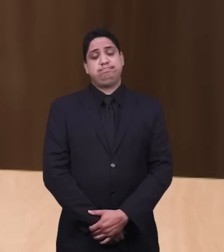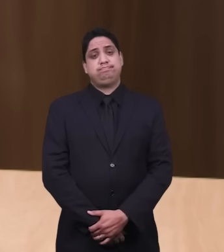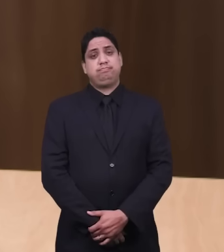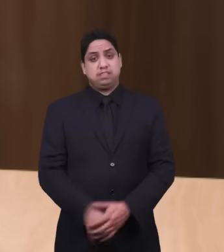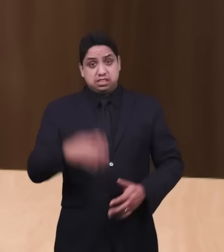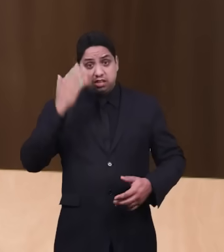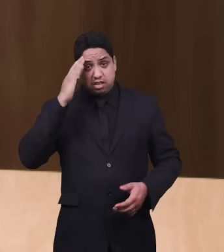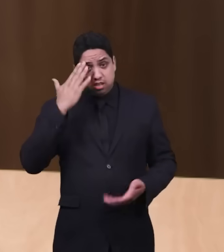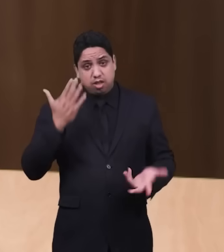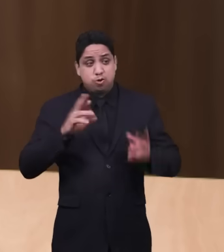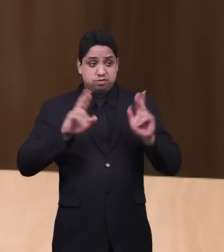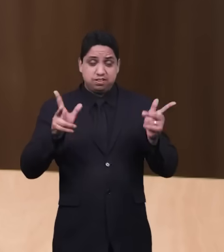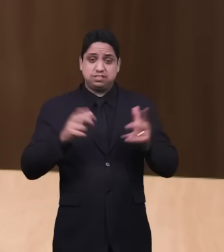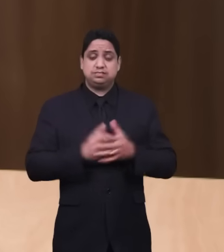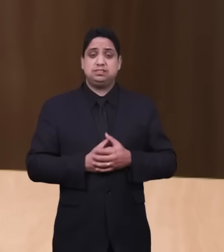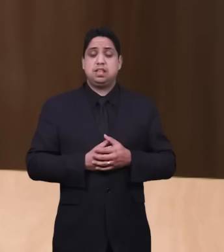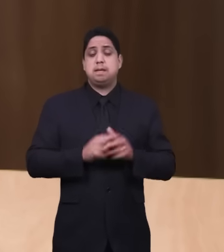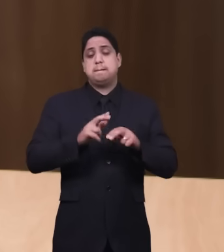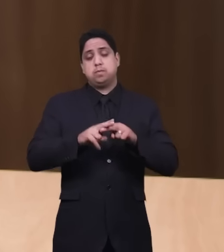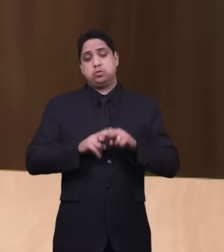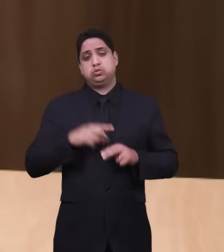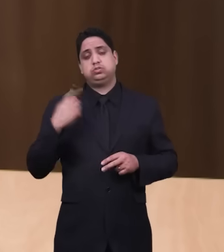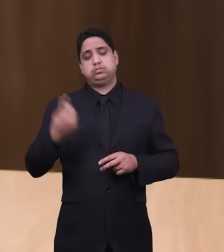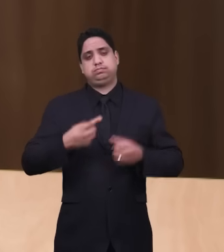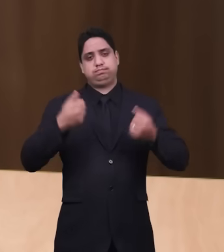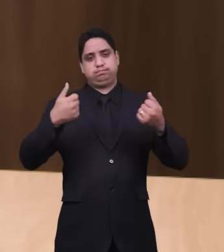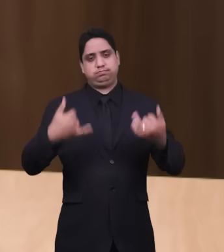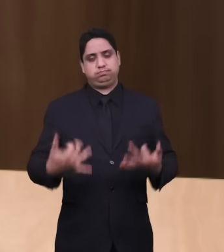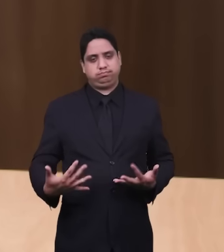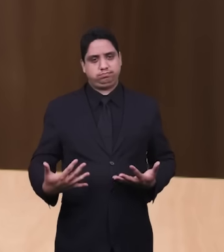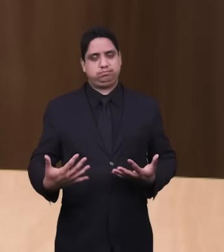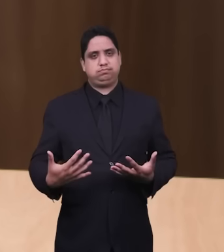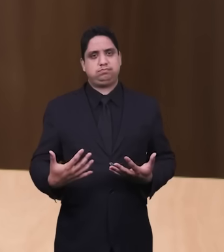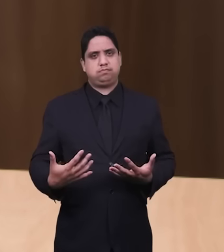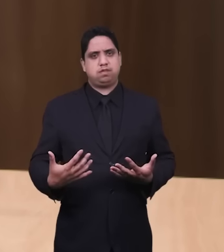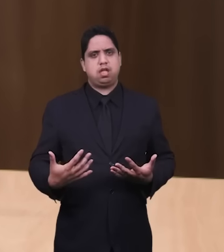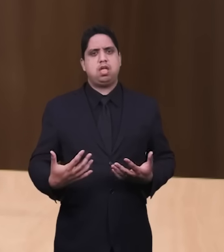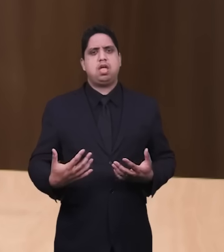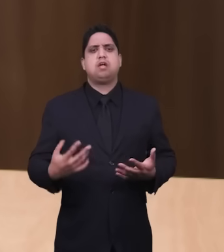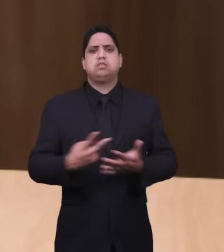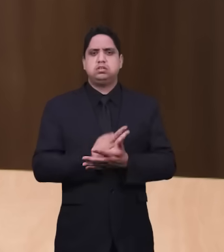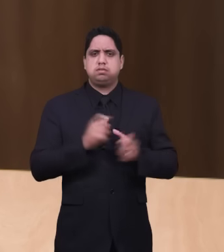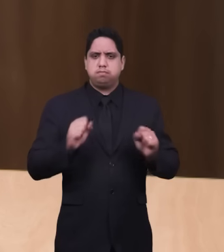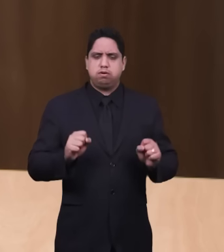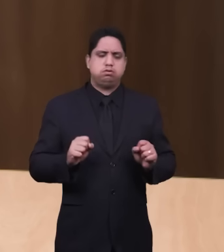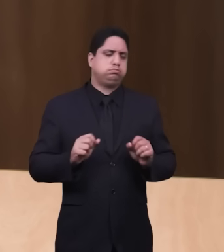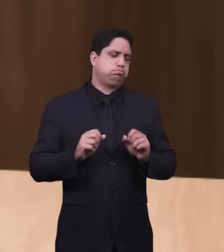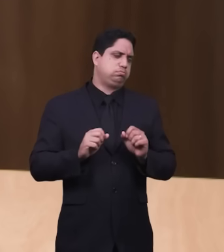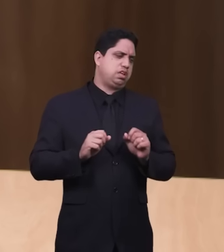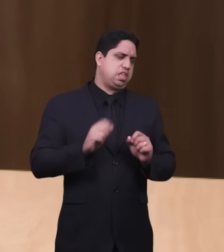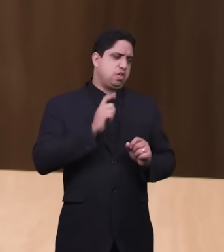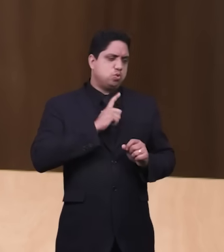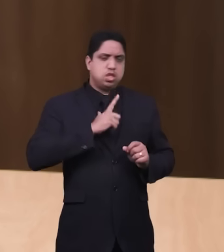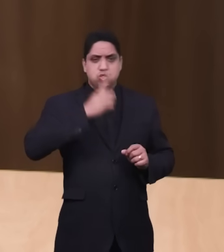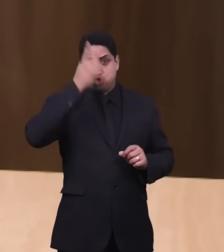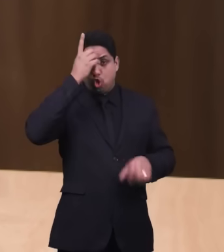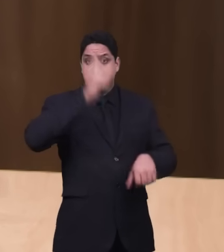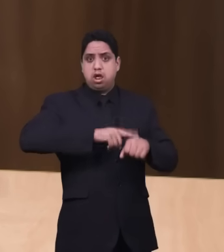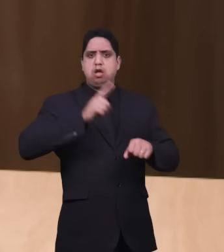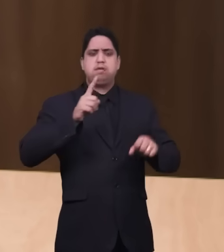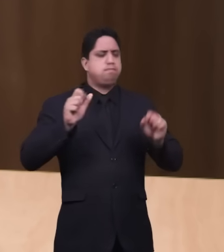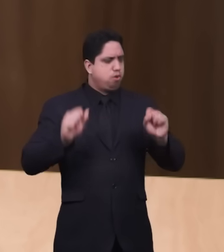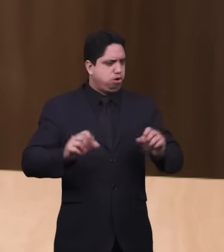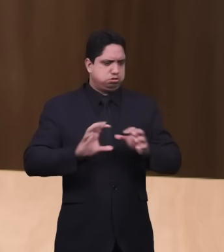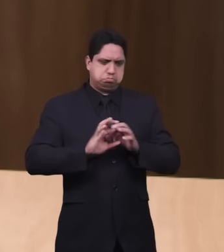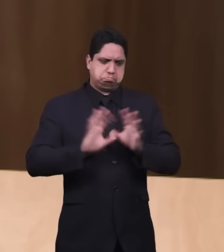Então, é por isso que a gente fala. Agora, pode acontecer você ser batizado com o Espírito Santo e ter um dom